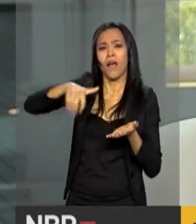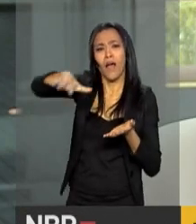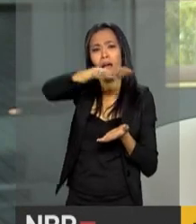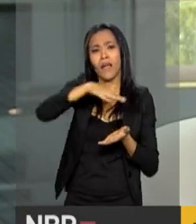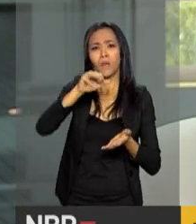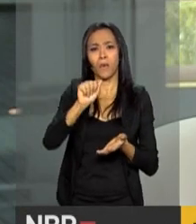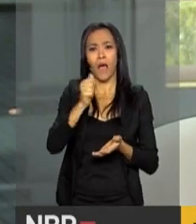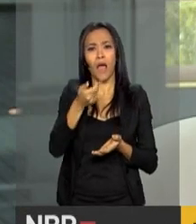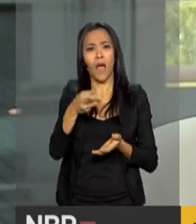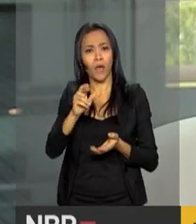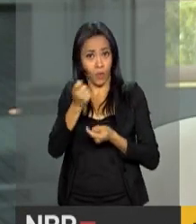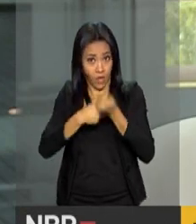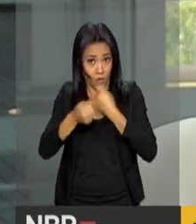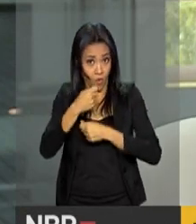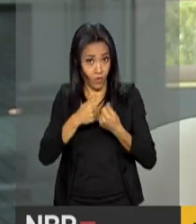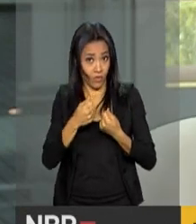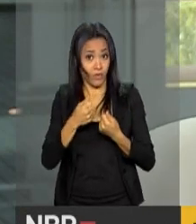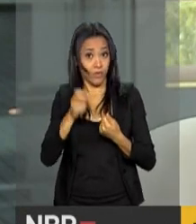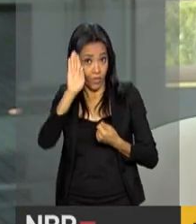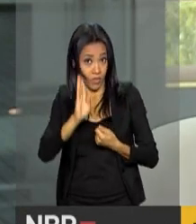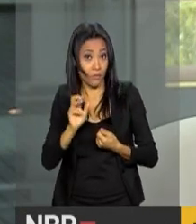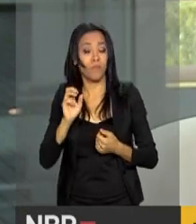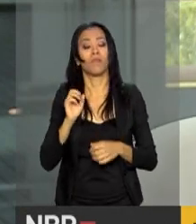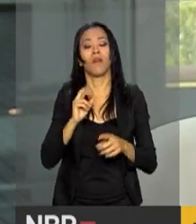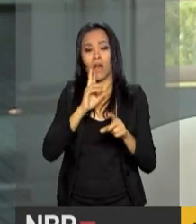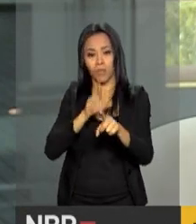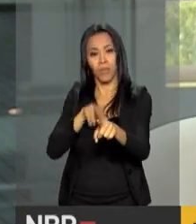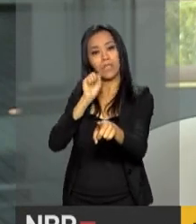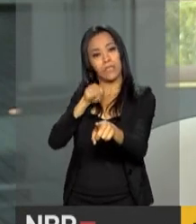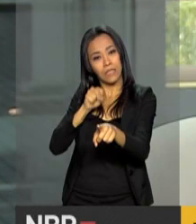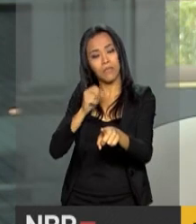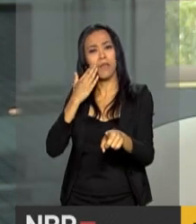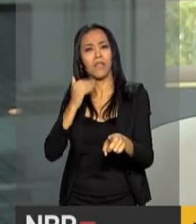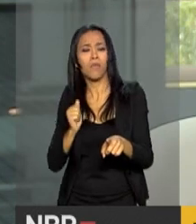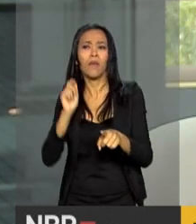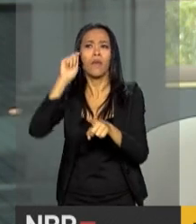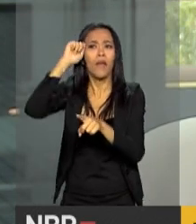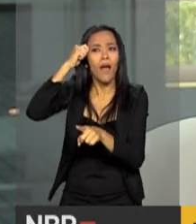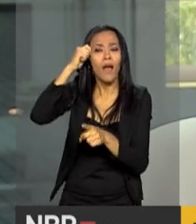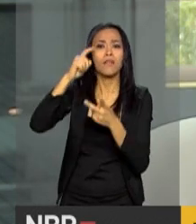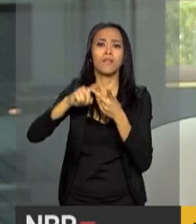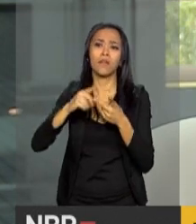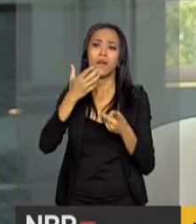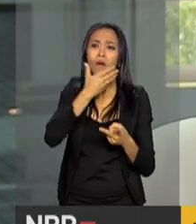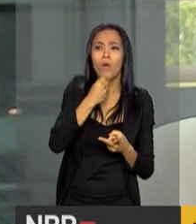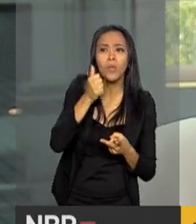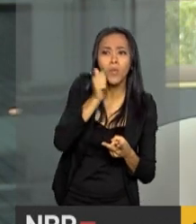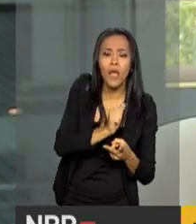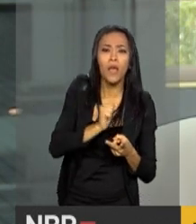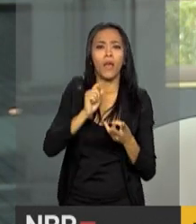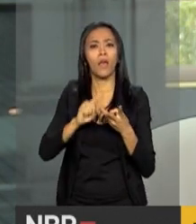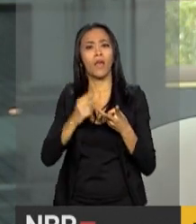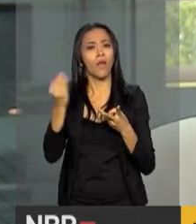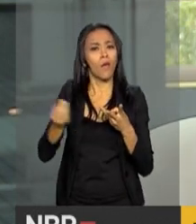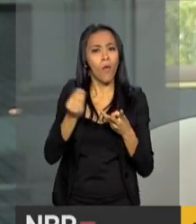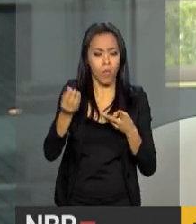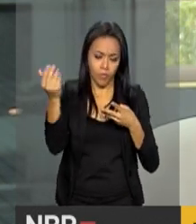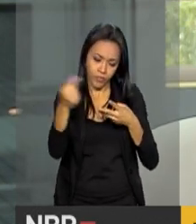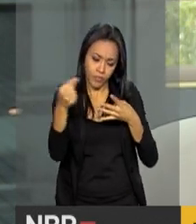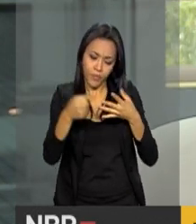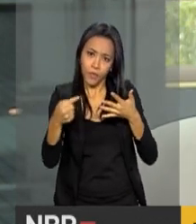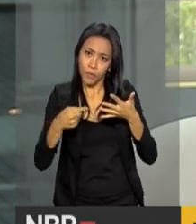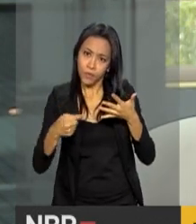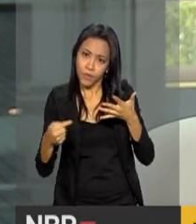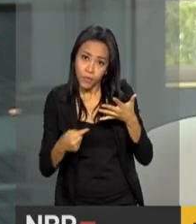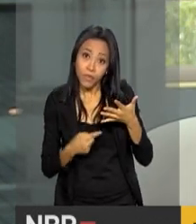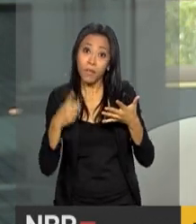estratificado por gênero por pupo raça por por sexo sim é que tenhamos que retrataremos